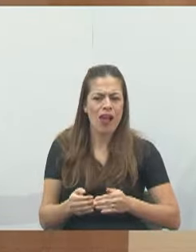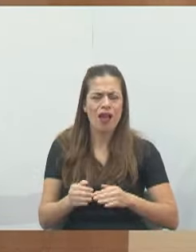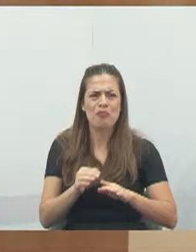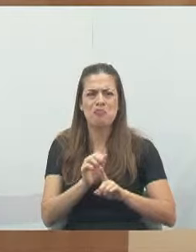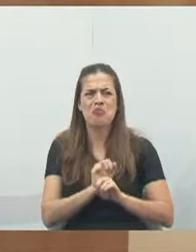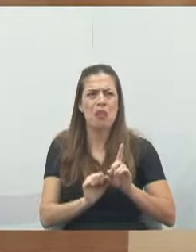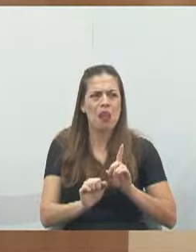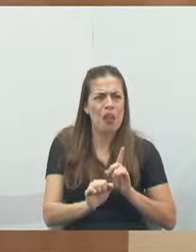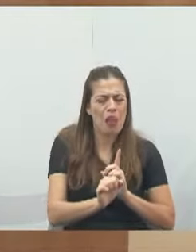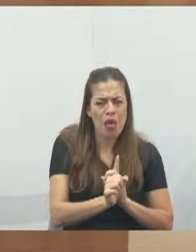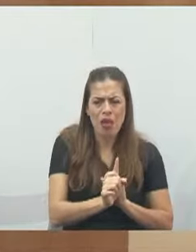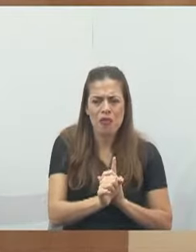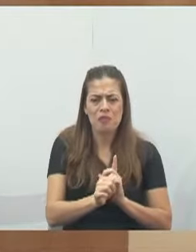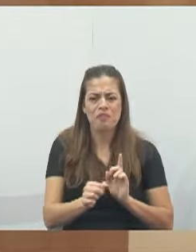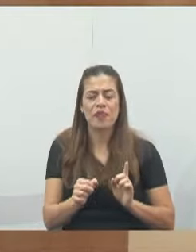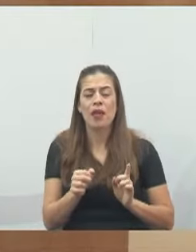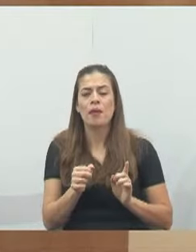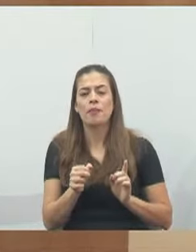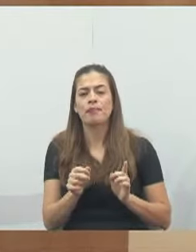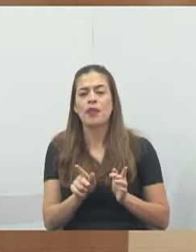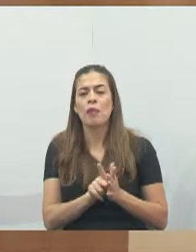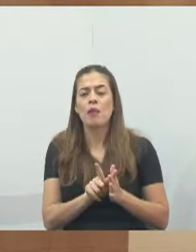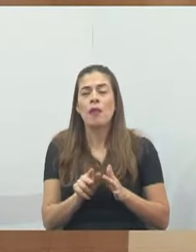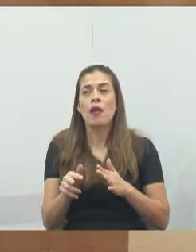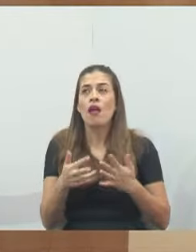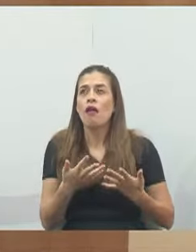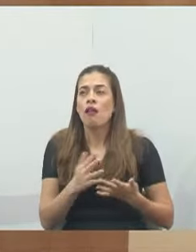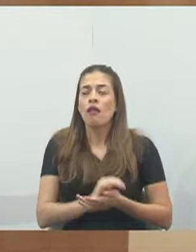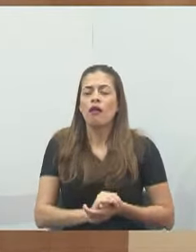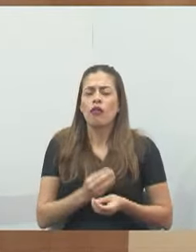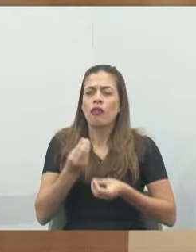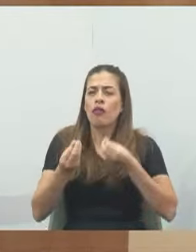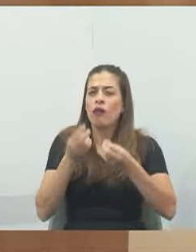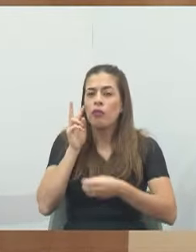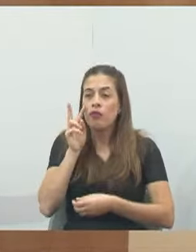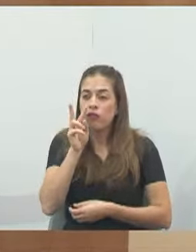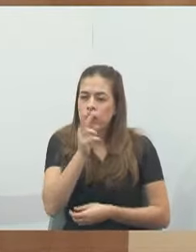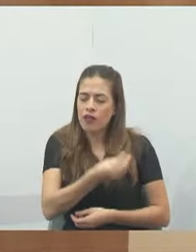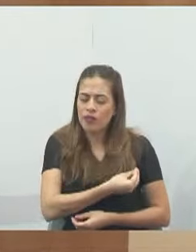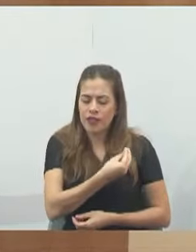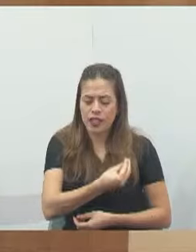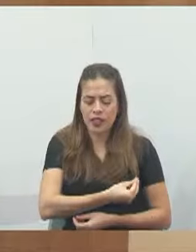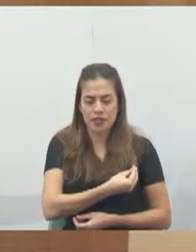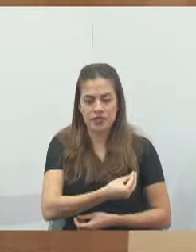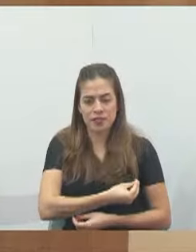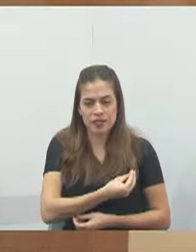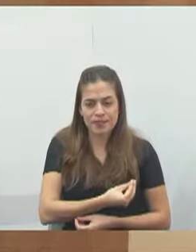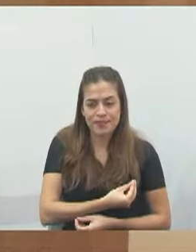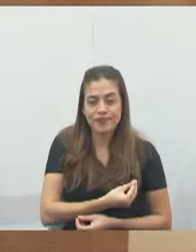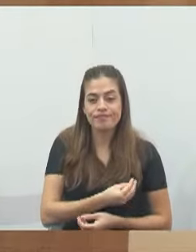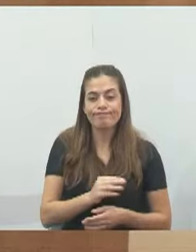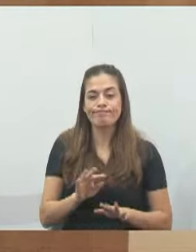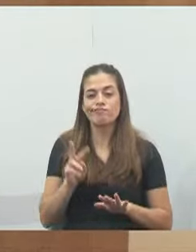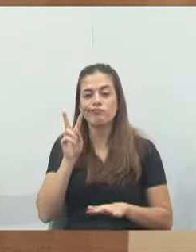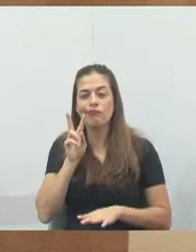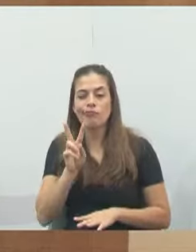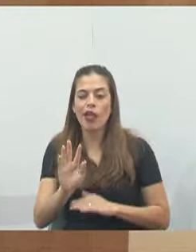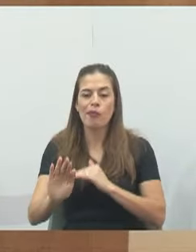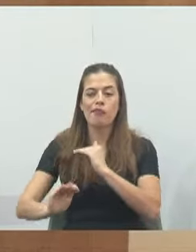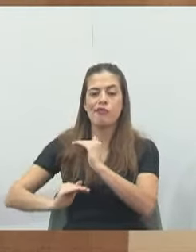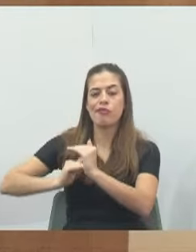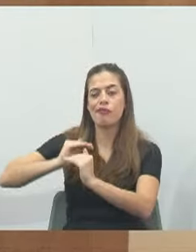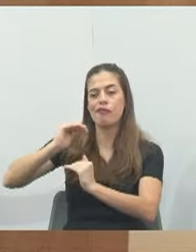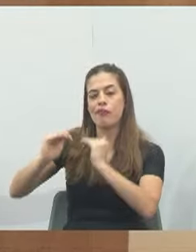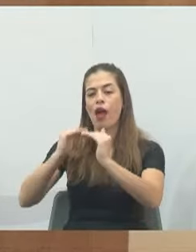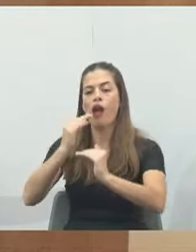classe social a que pertençam, o seu modo de enxergar a vida, o seu modo de desempenhar